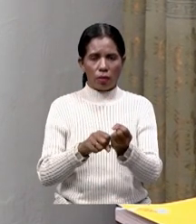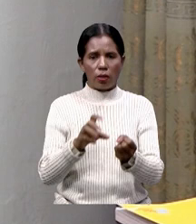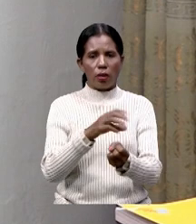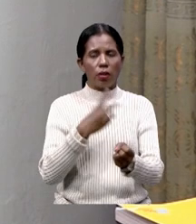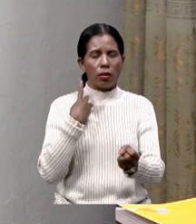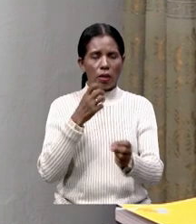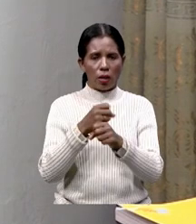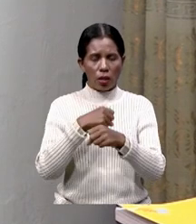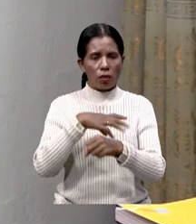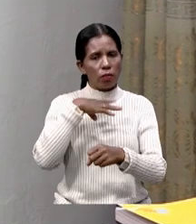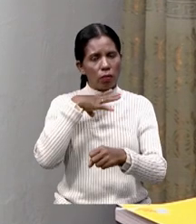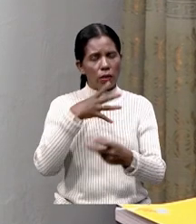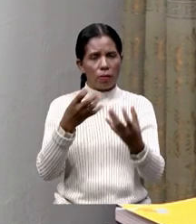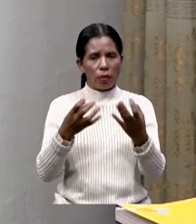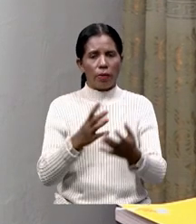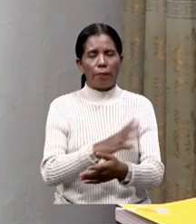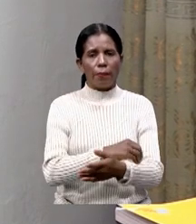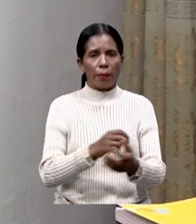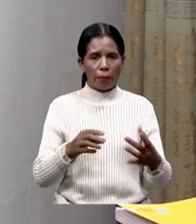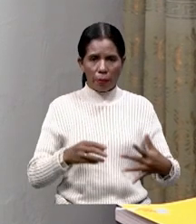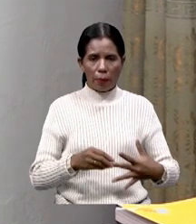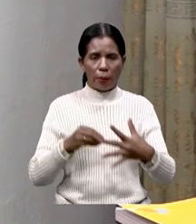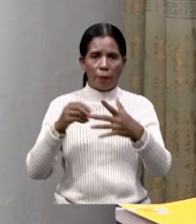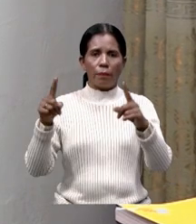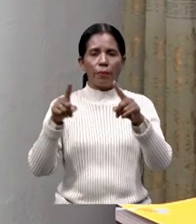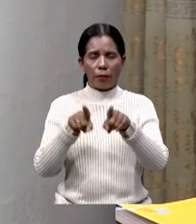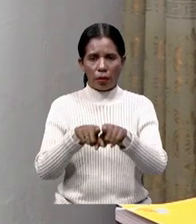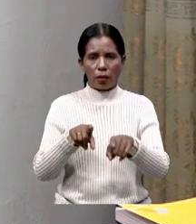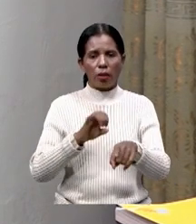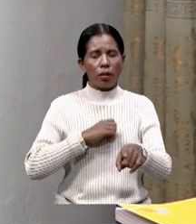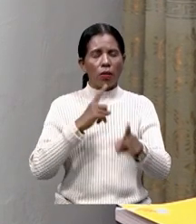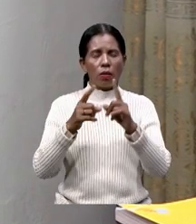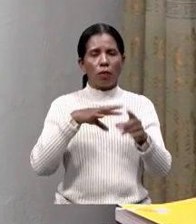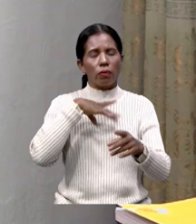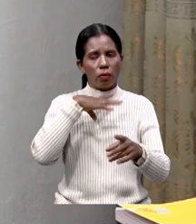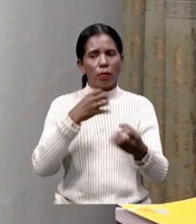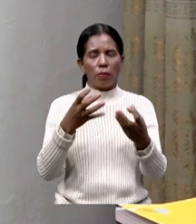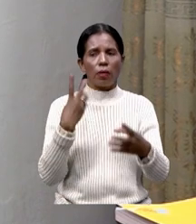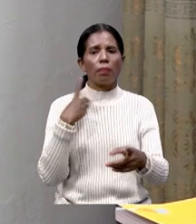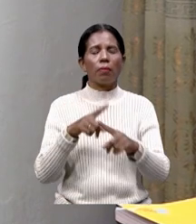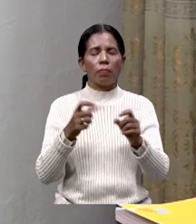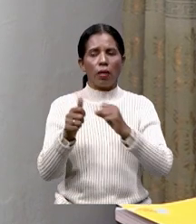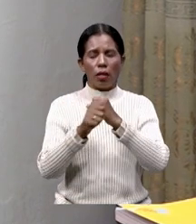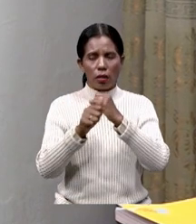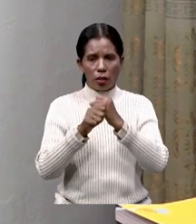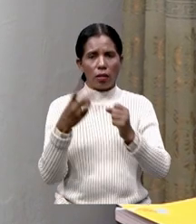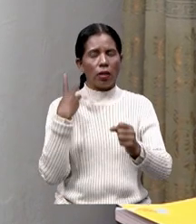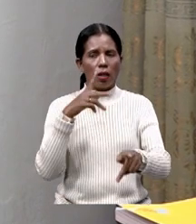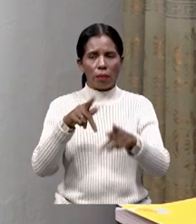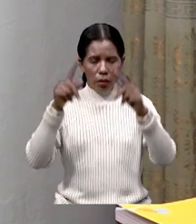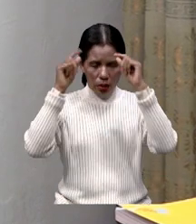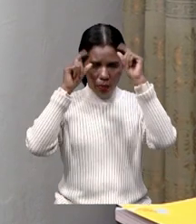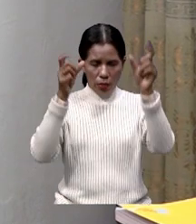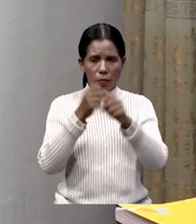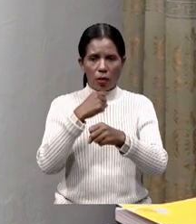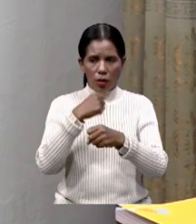itenia ambiente ne. Liliu hanas oin ta kule kon balismo barak mais ação de neve mak durante ematimoran sur